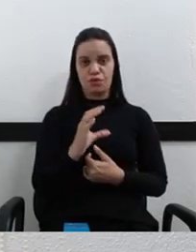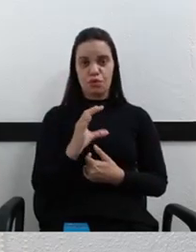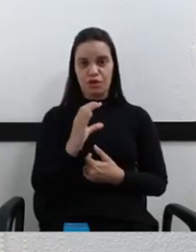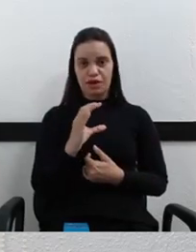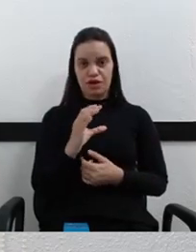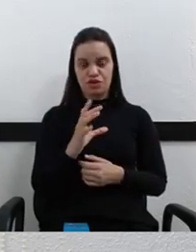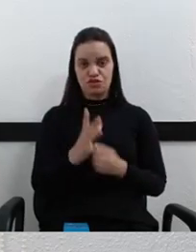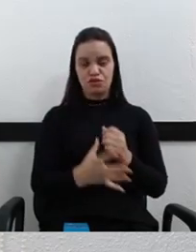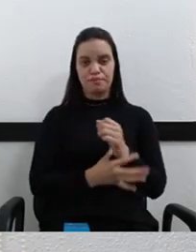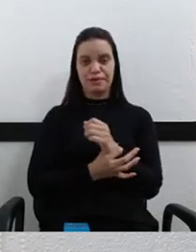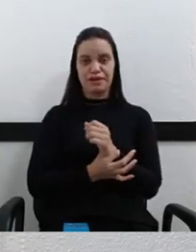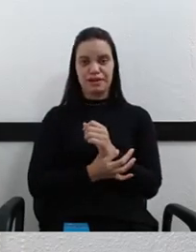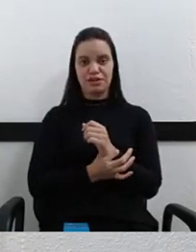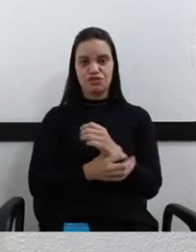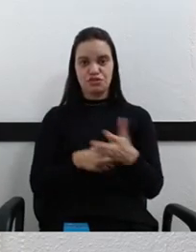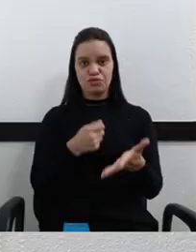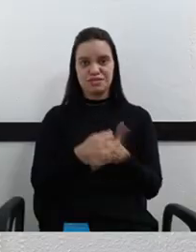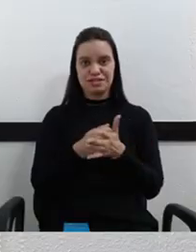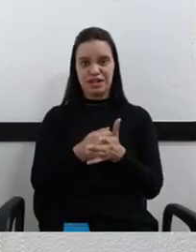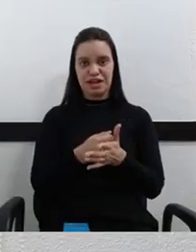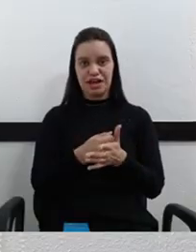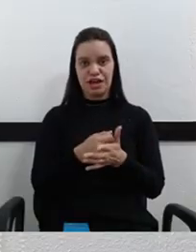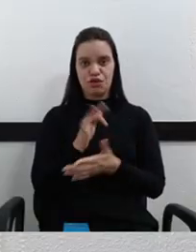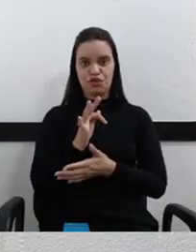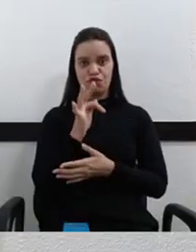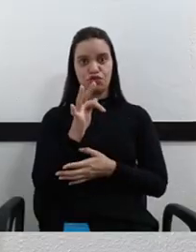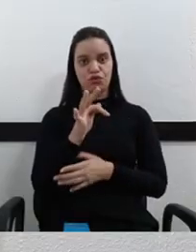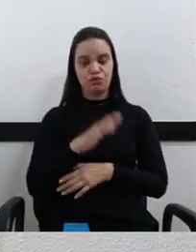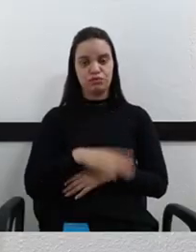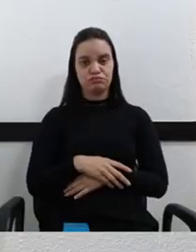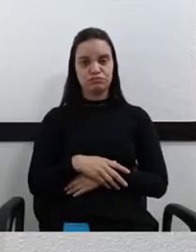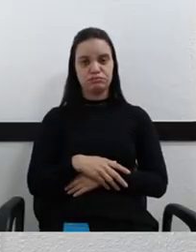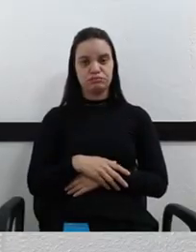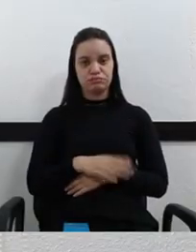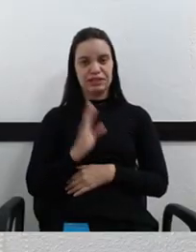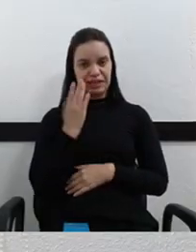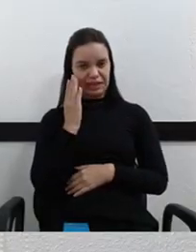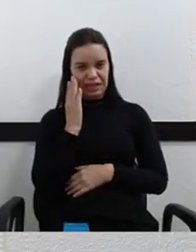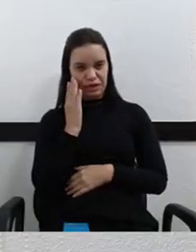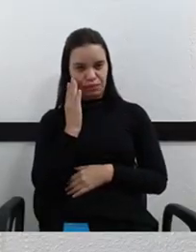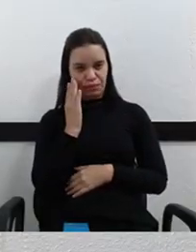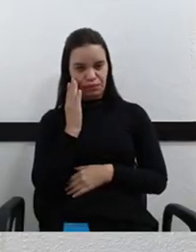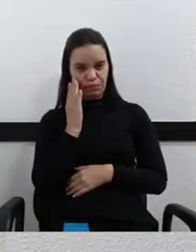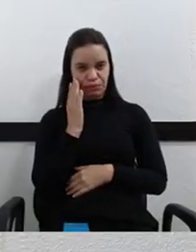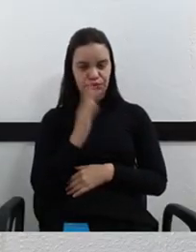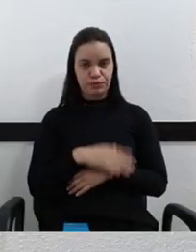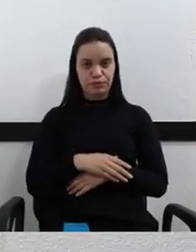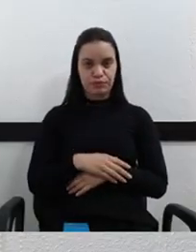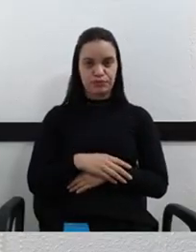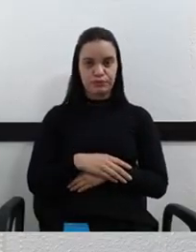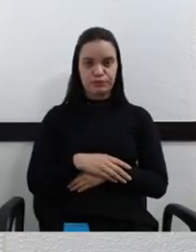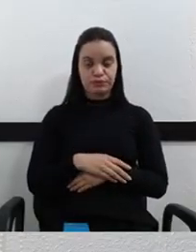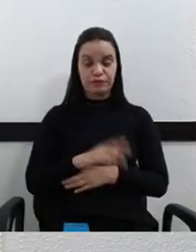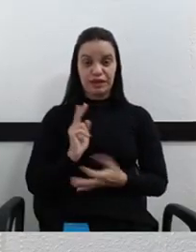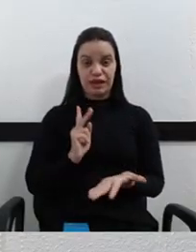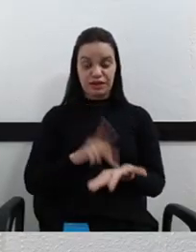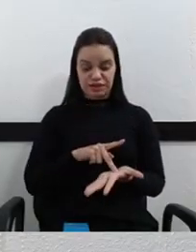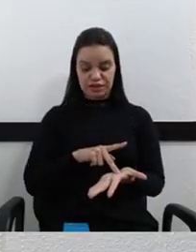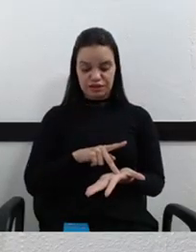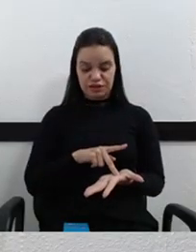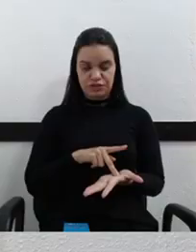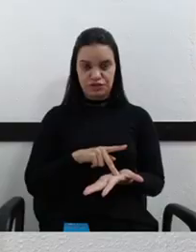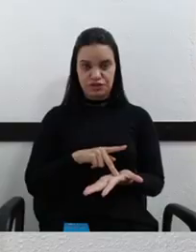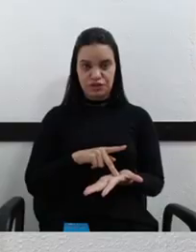para garantir o pagamento futuro que nós estamos querendo preservar. Não sei se eu entendi, fiz claro. A verdade é, na